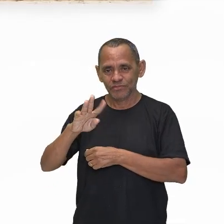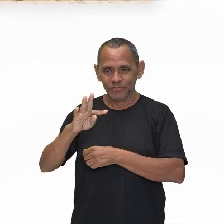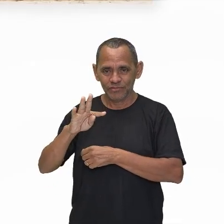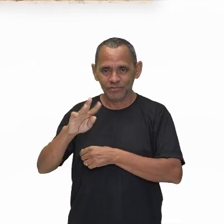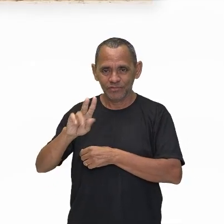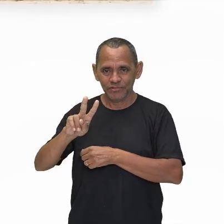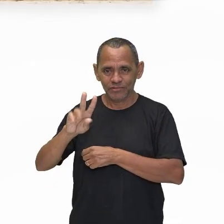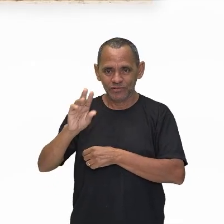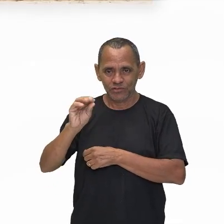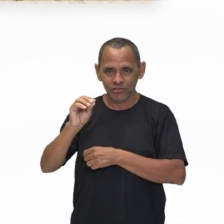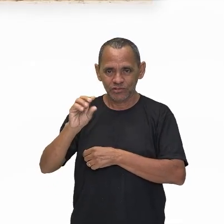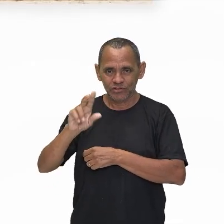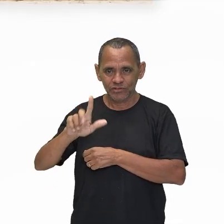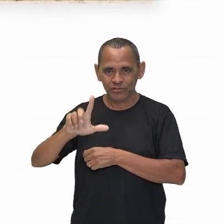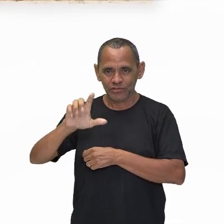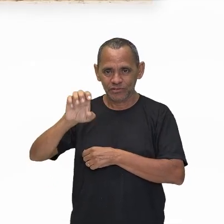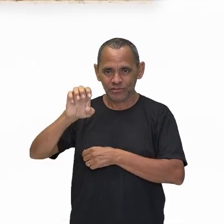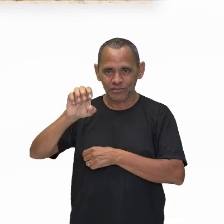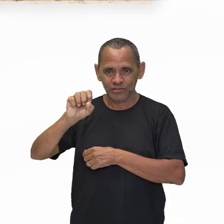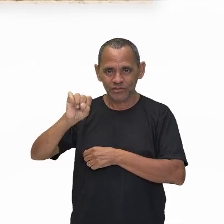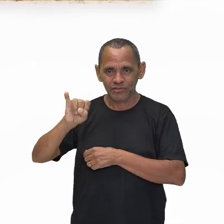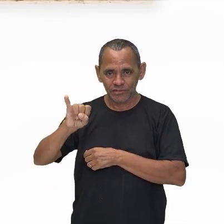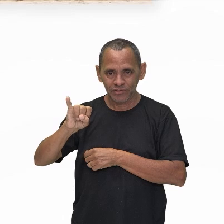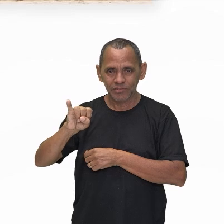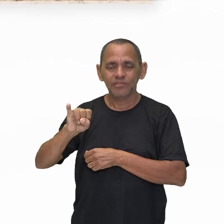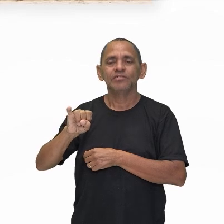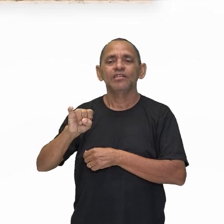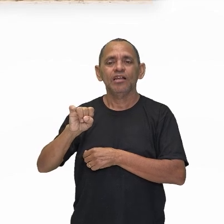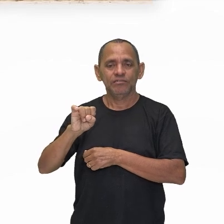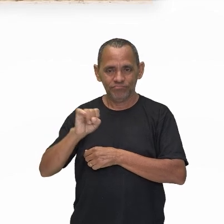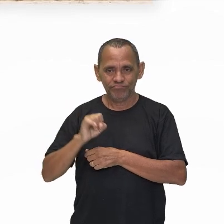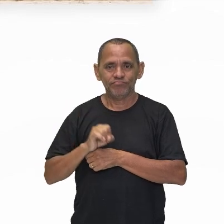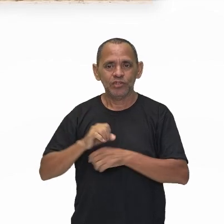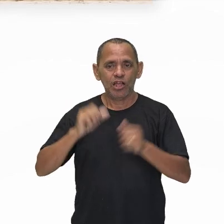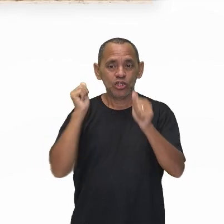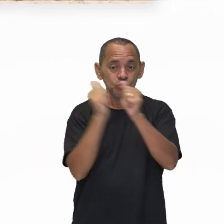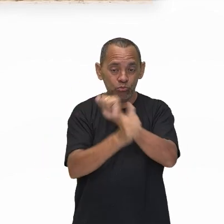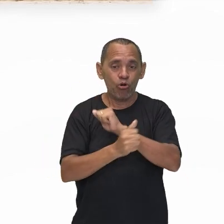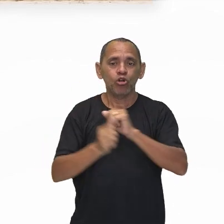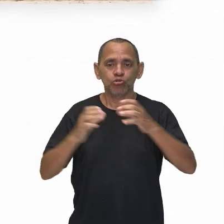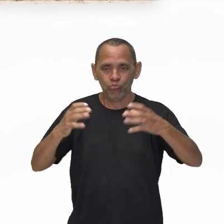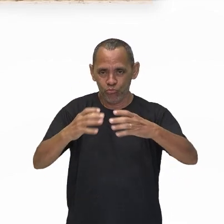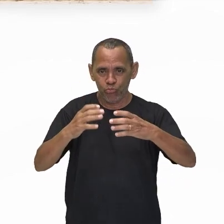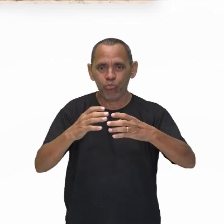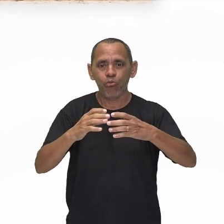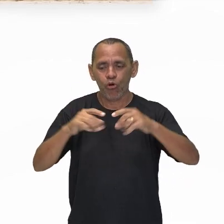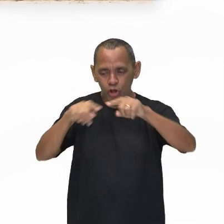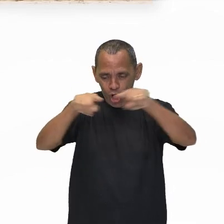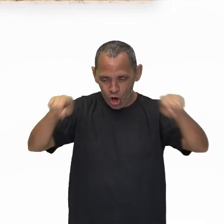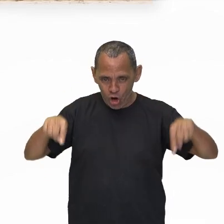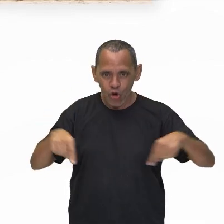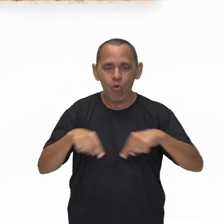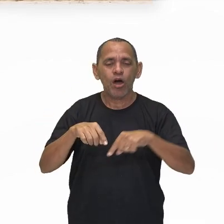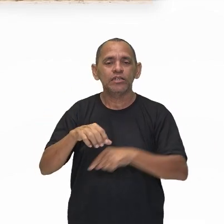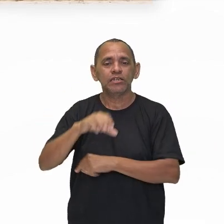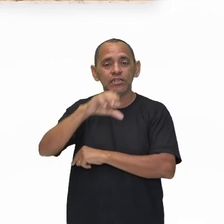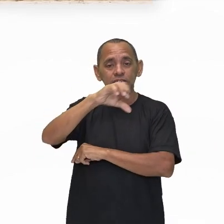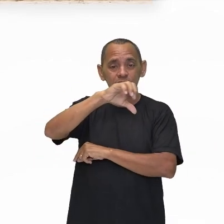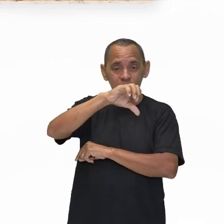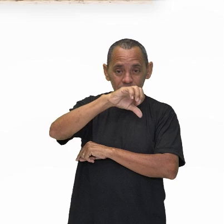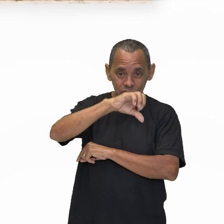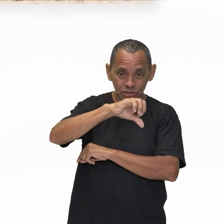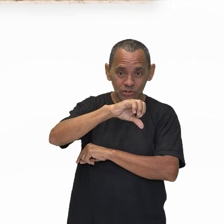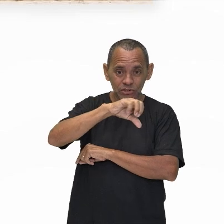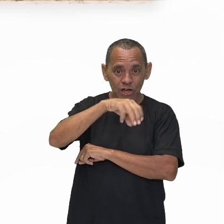Então, o futevôlei é um esporte com bola numa quadra de areia com as medidas de 9 metros de